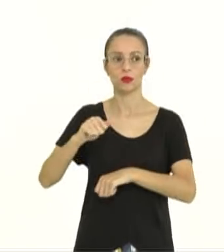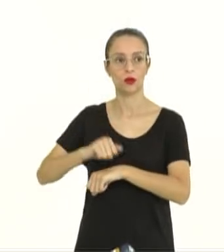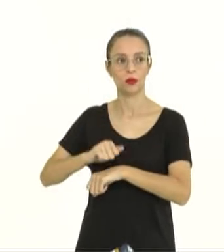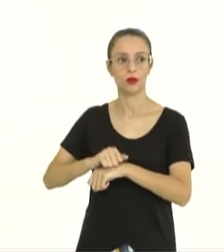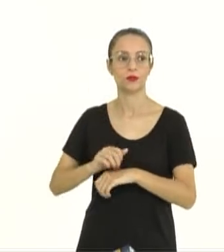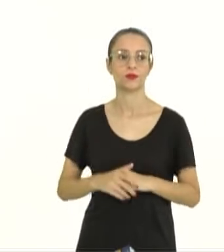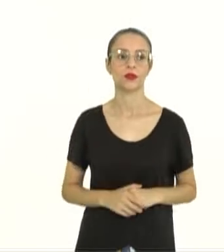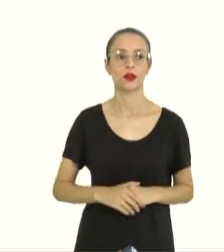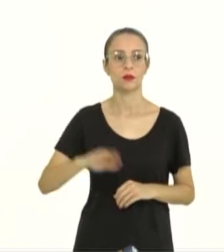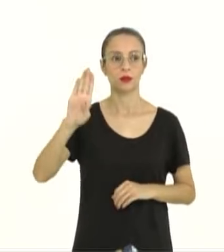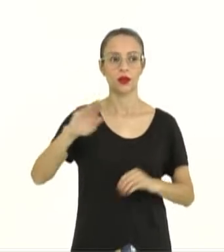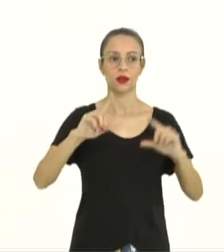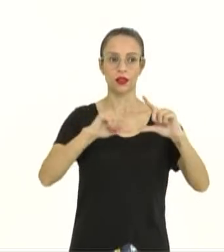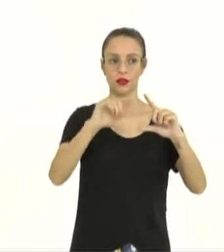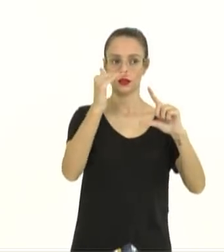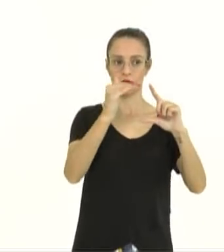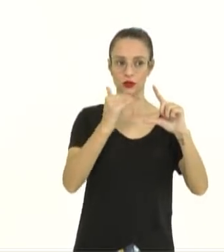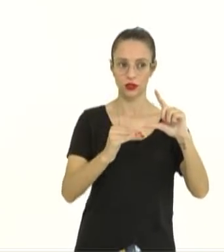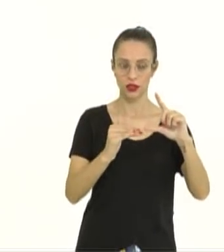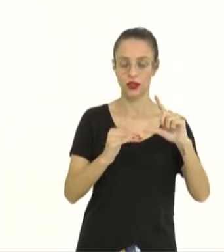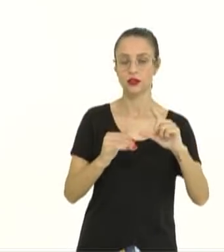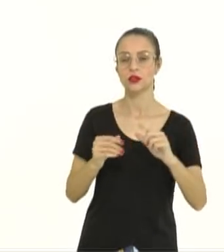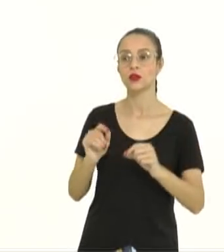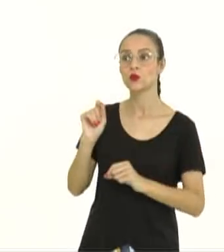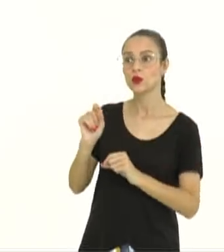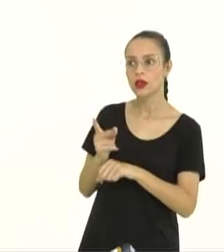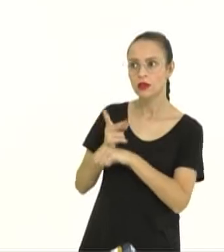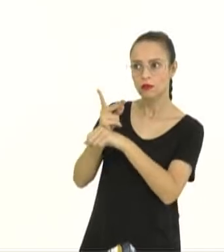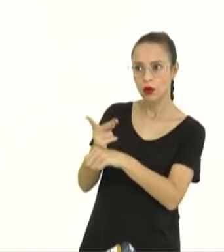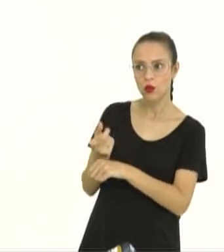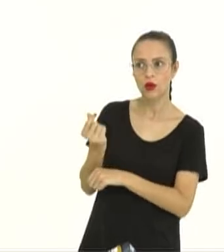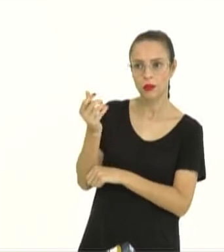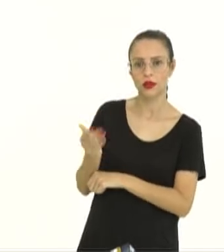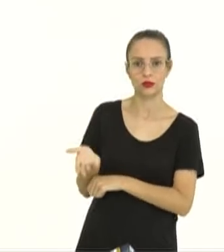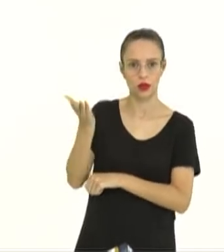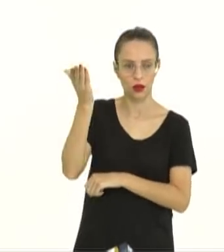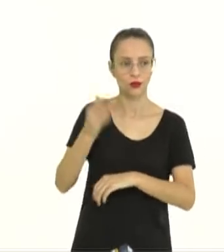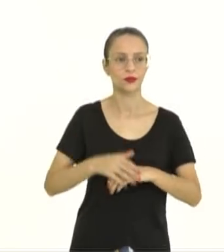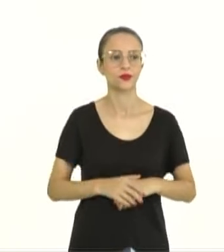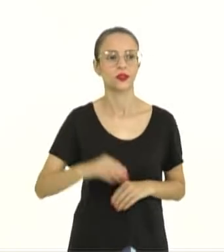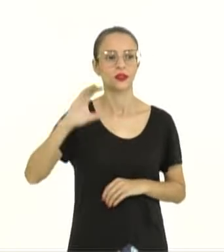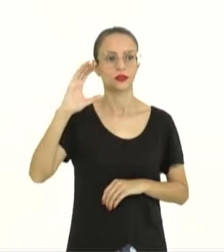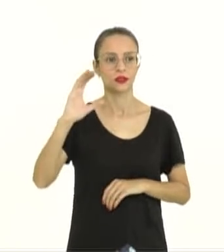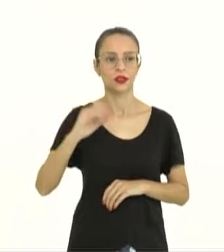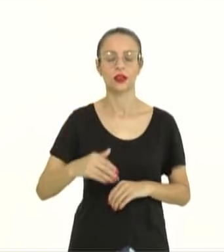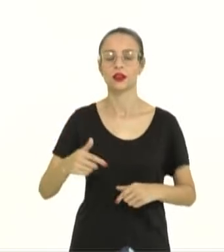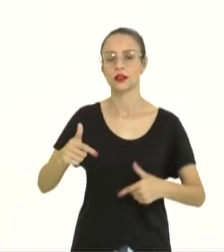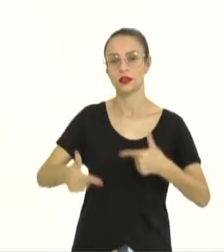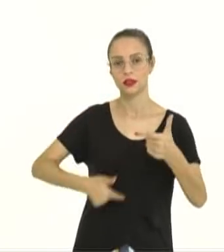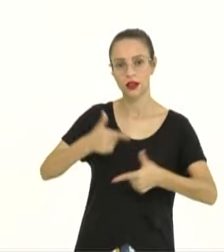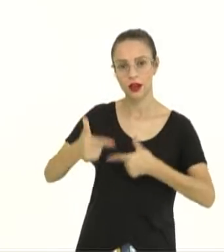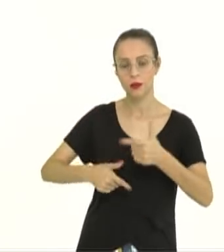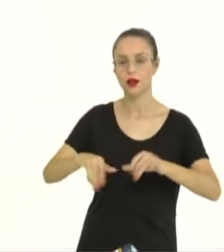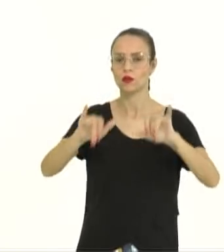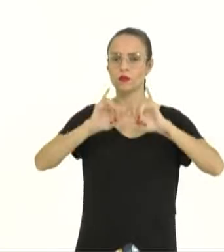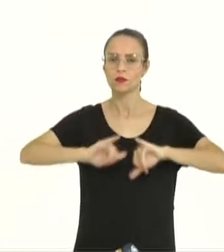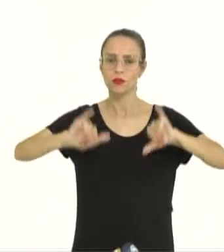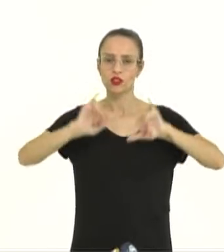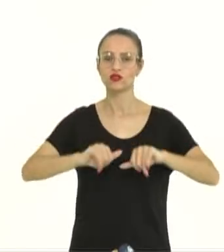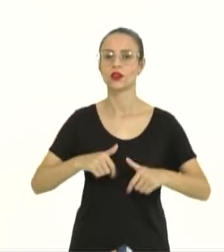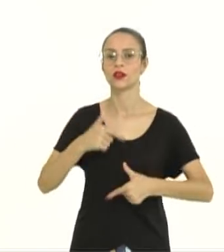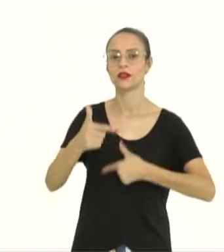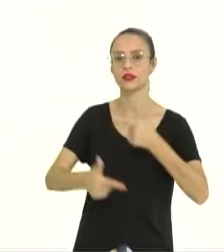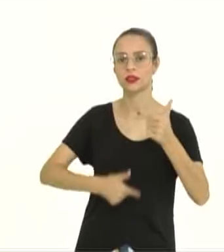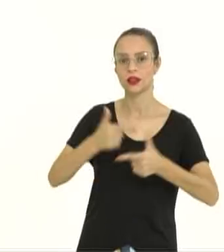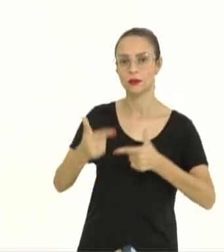pobres; letra B, classes sociais, lei da oferta e procura; letra C, proletários e a mídia; ou letra D,